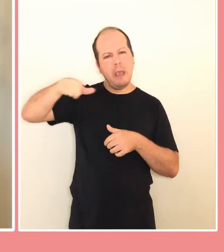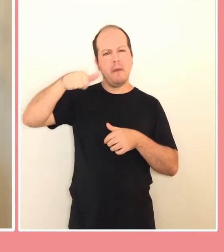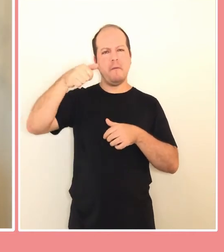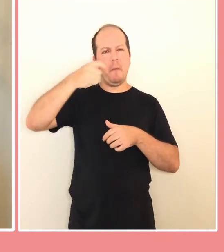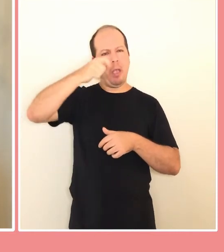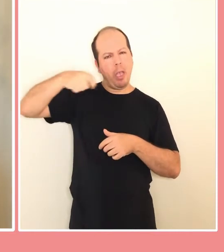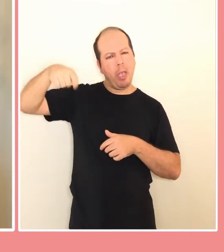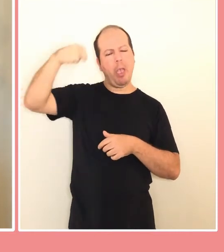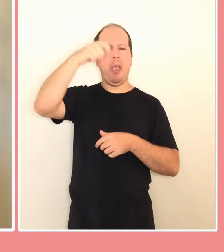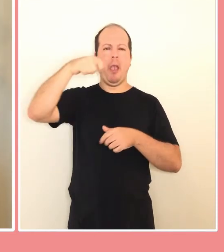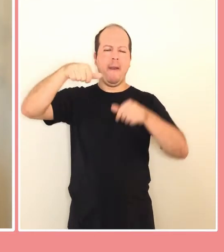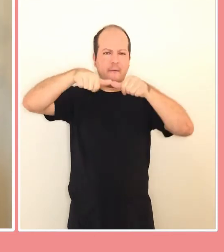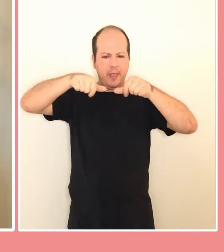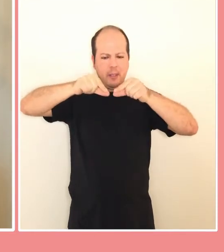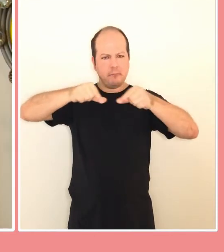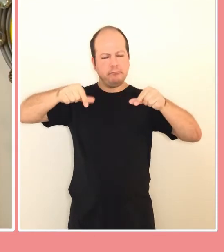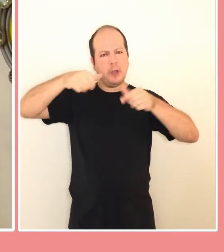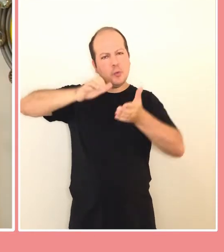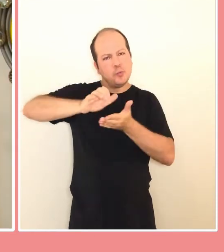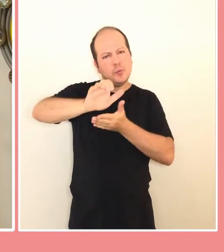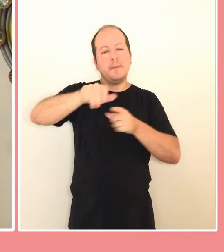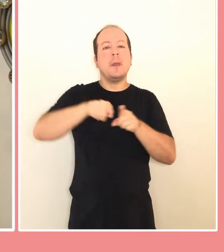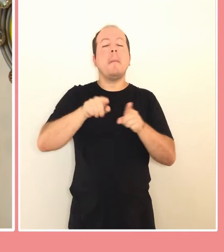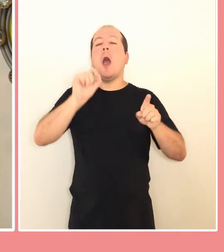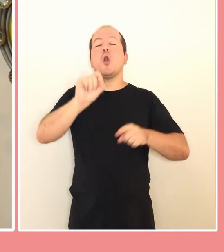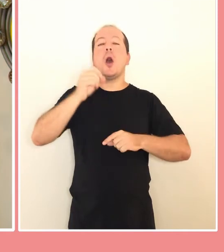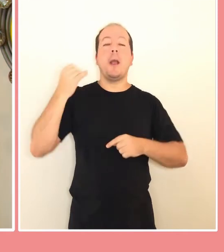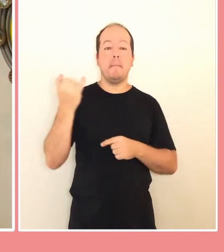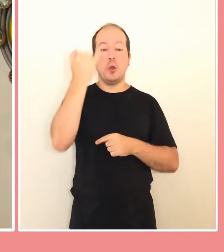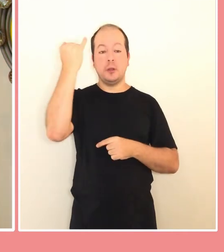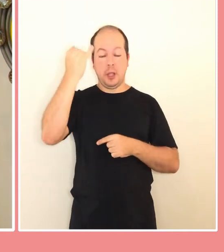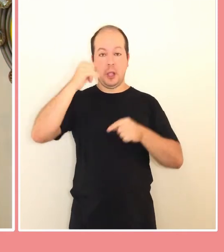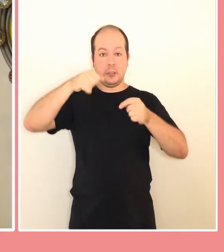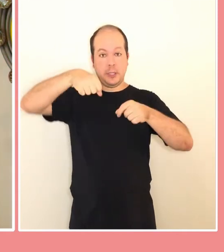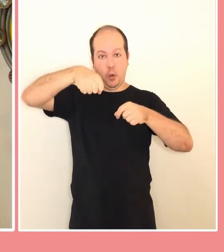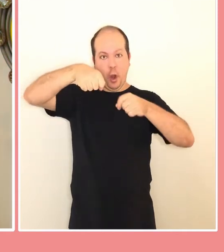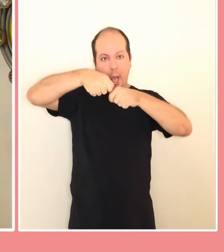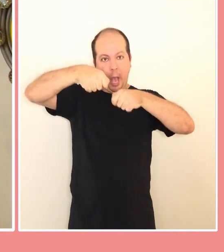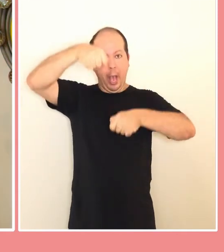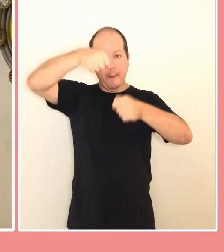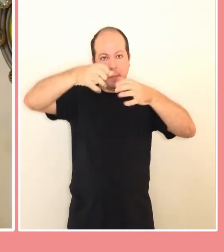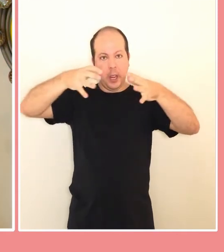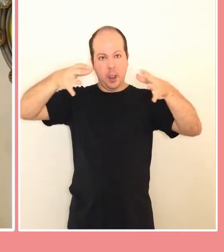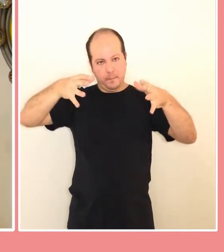atômico, fitas adesivas. Uma coisa importante, abrir a sacola